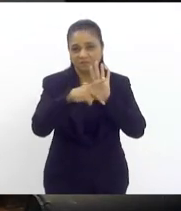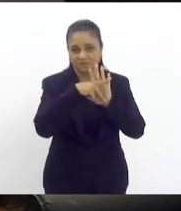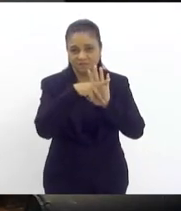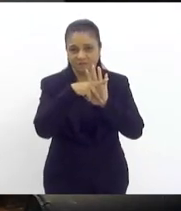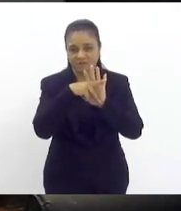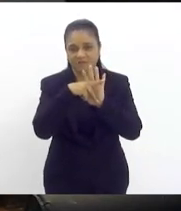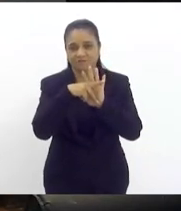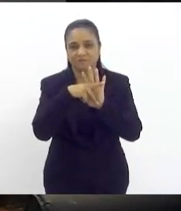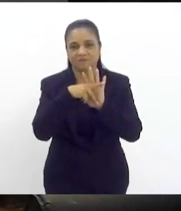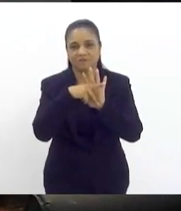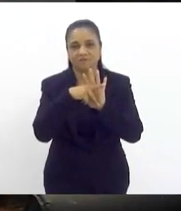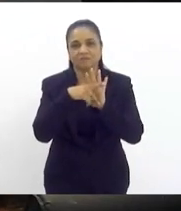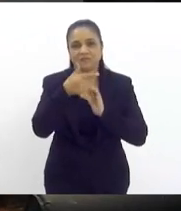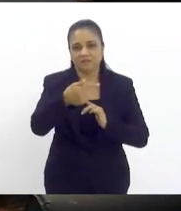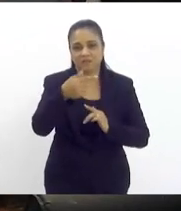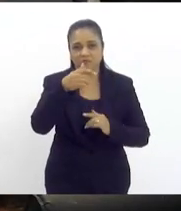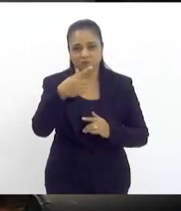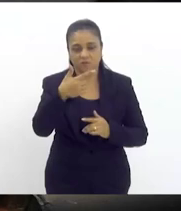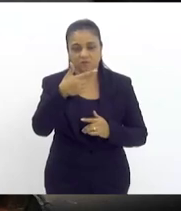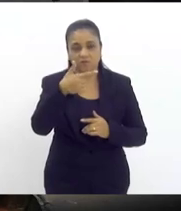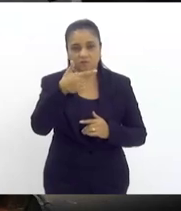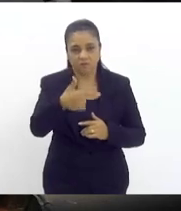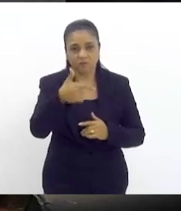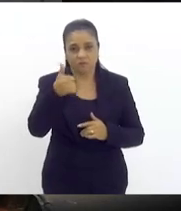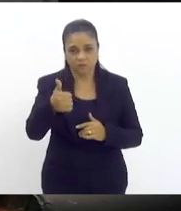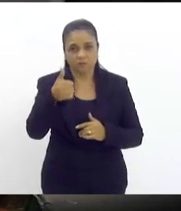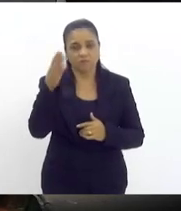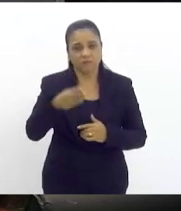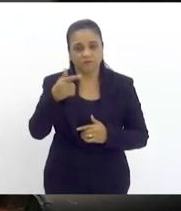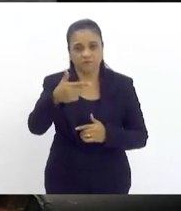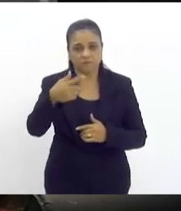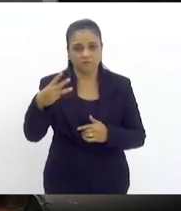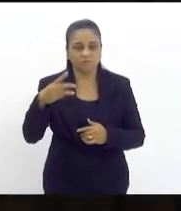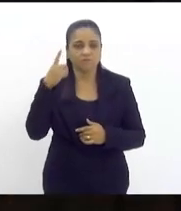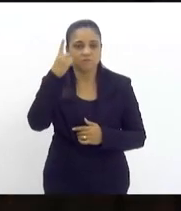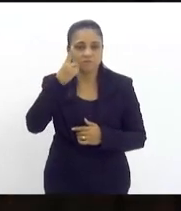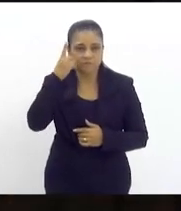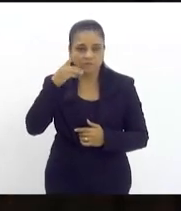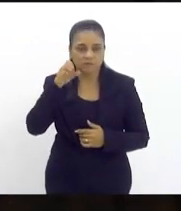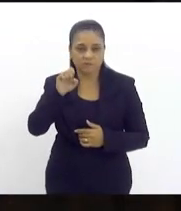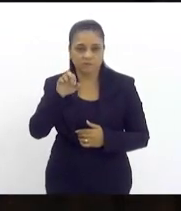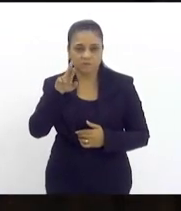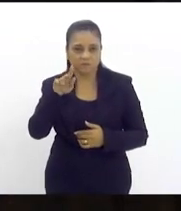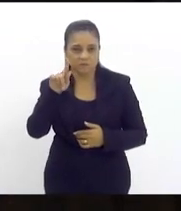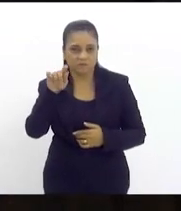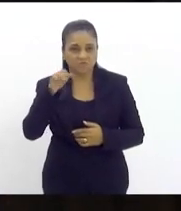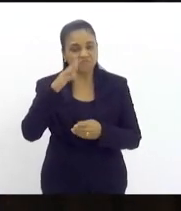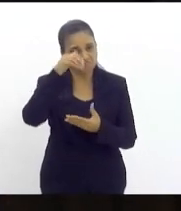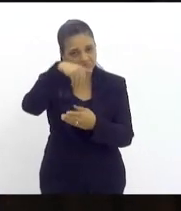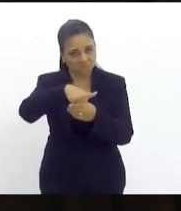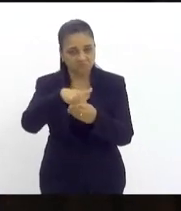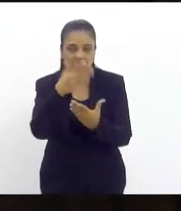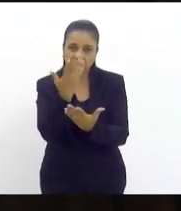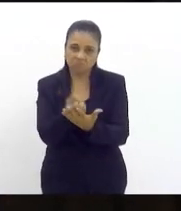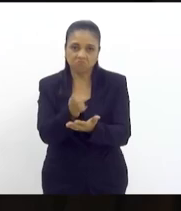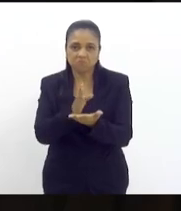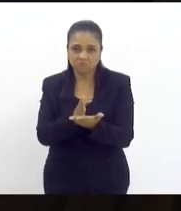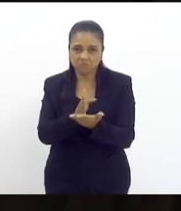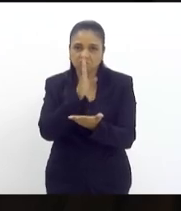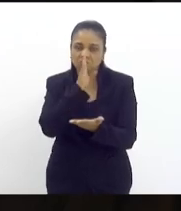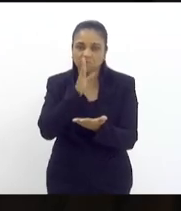Projeto de lei 721 de 2023, deputado Sérgio Fernandes. Em votação, os senhores que aprovam permaneçam como